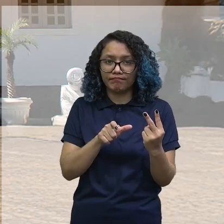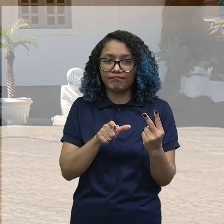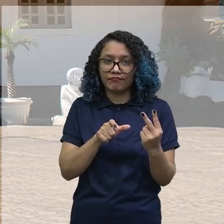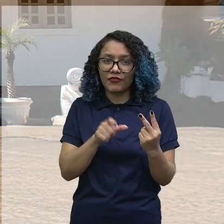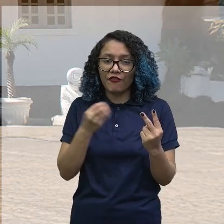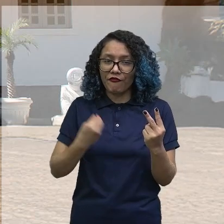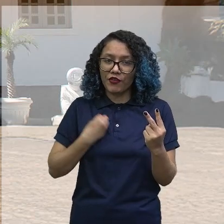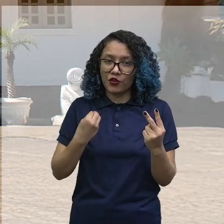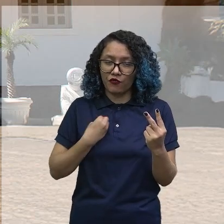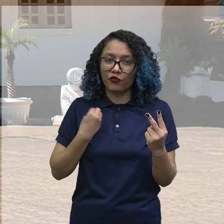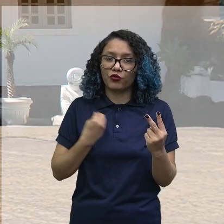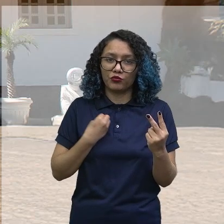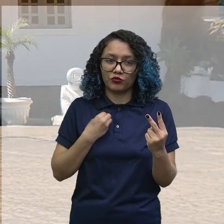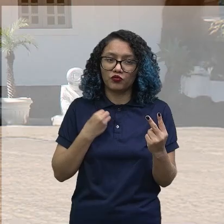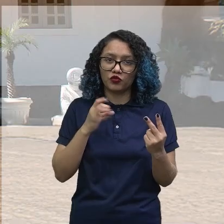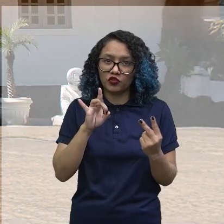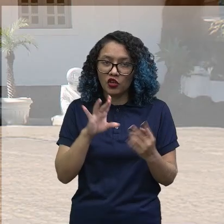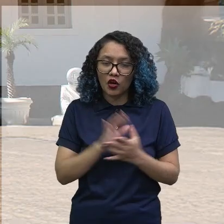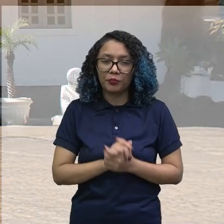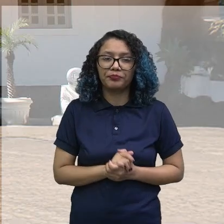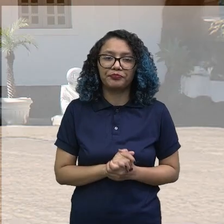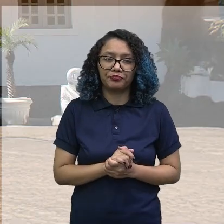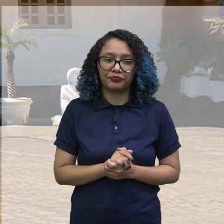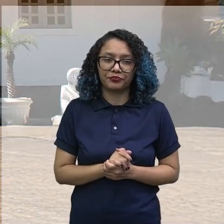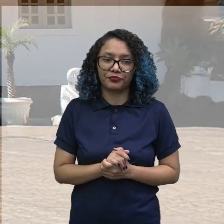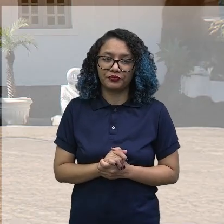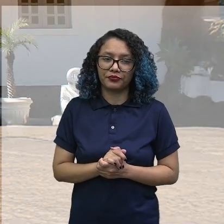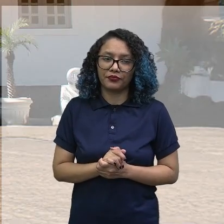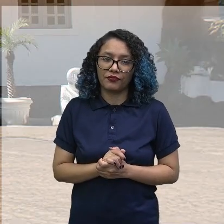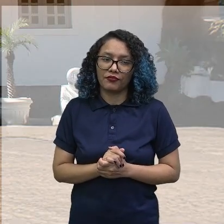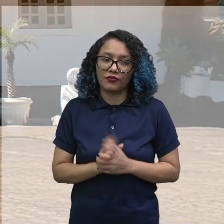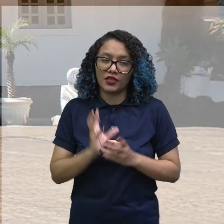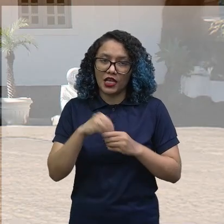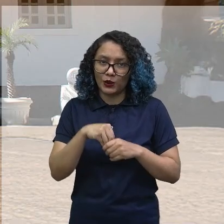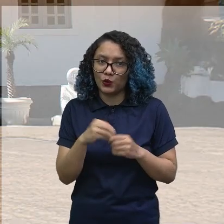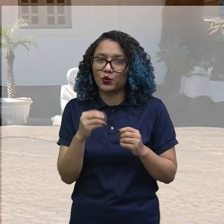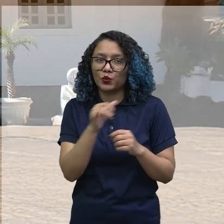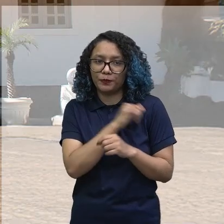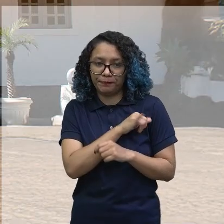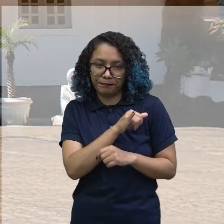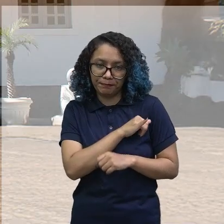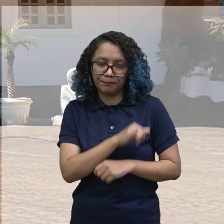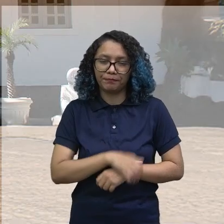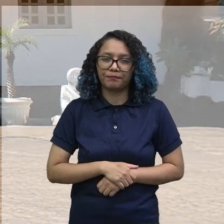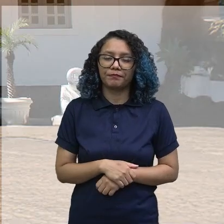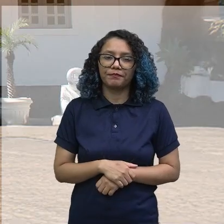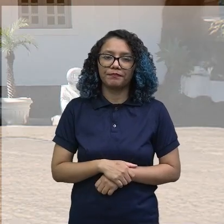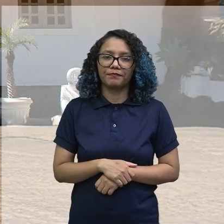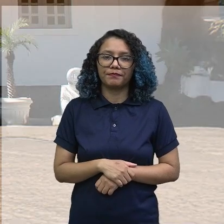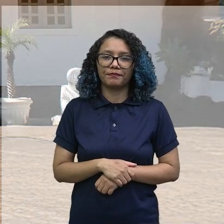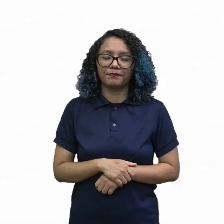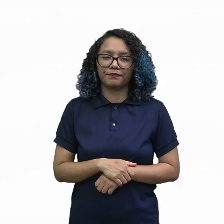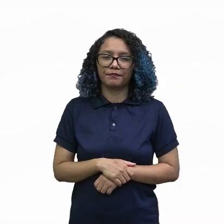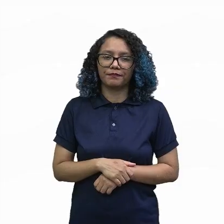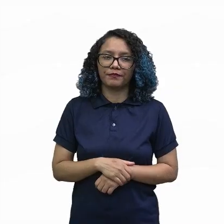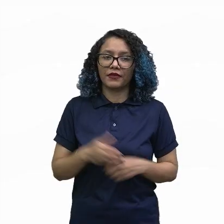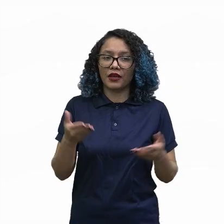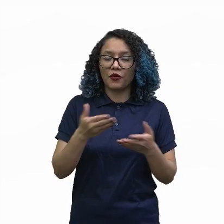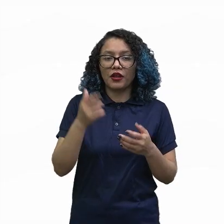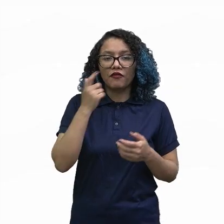levante, e aí realizado pelos tenentes no Rio de Janeiro. E aí a gente passa a observar agora